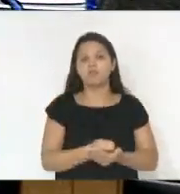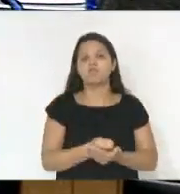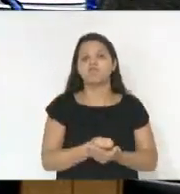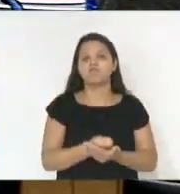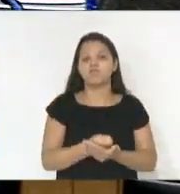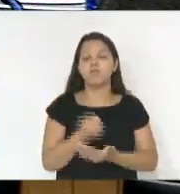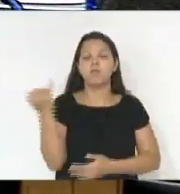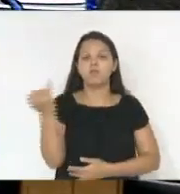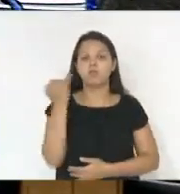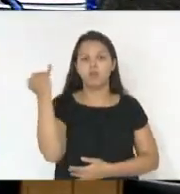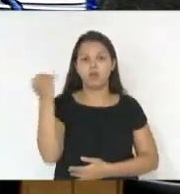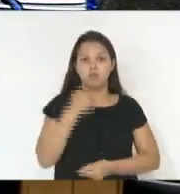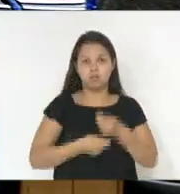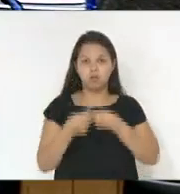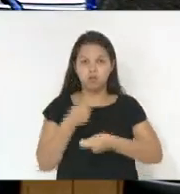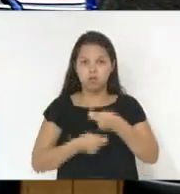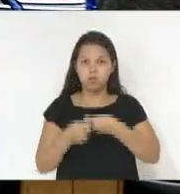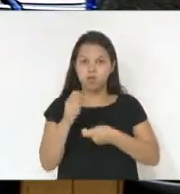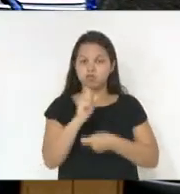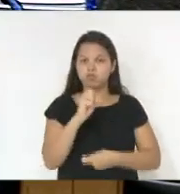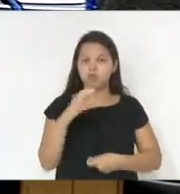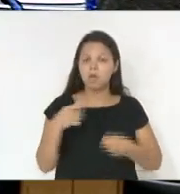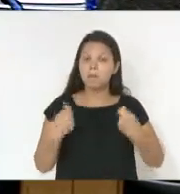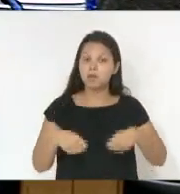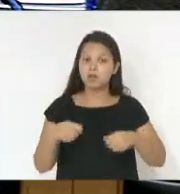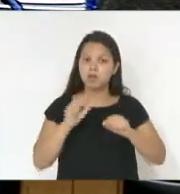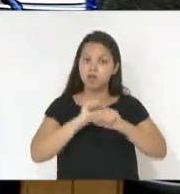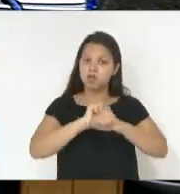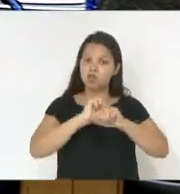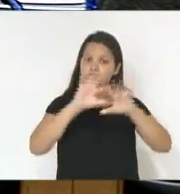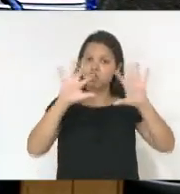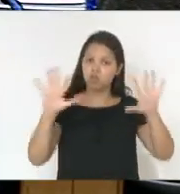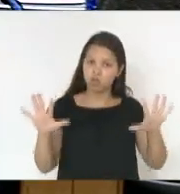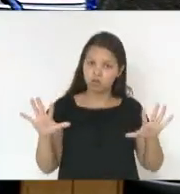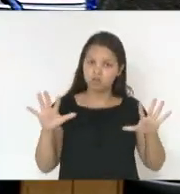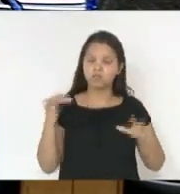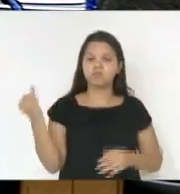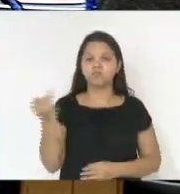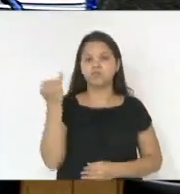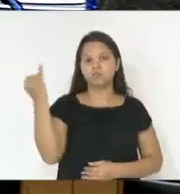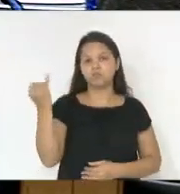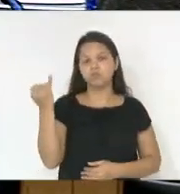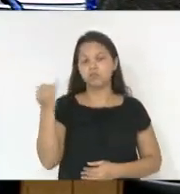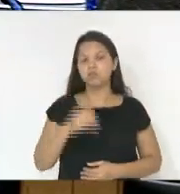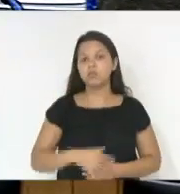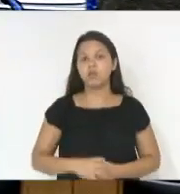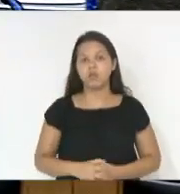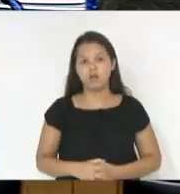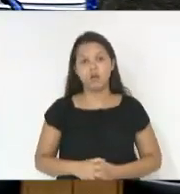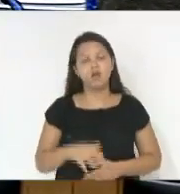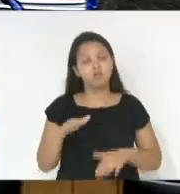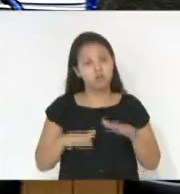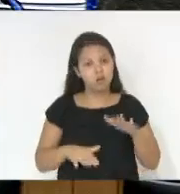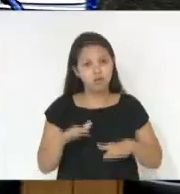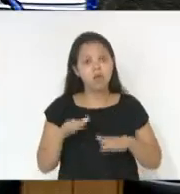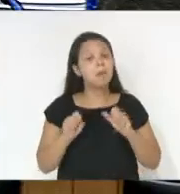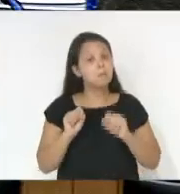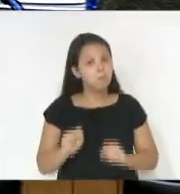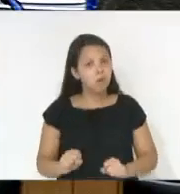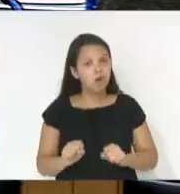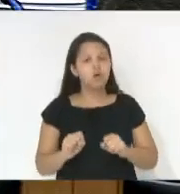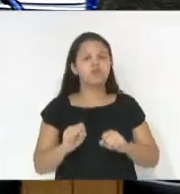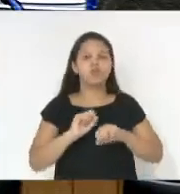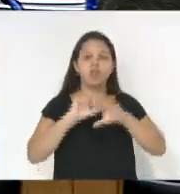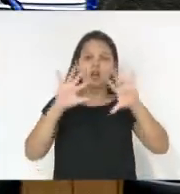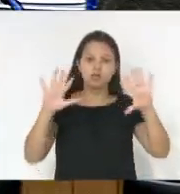gente precisa esclarecer esse ponto que deixou todos nós aqui atordoados. E talvez ele seja um ponto final para essa